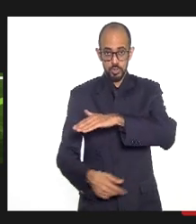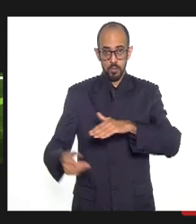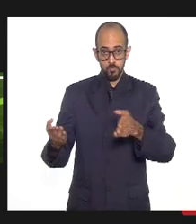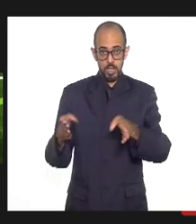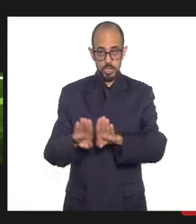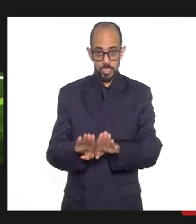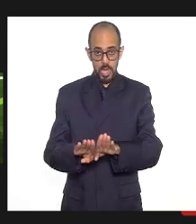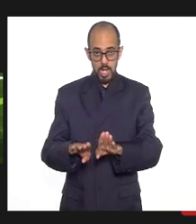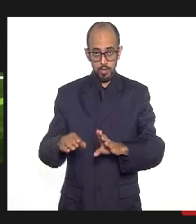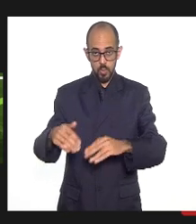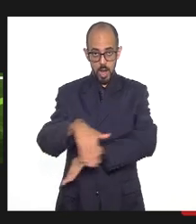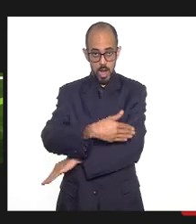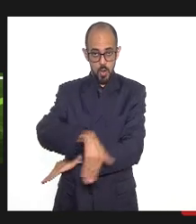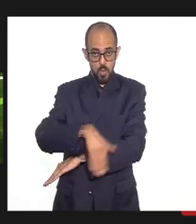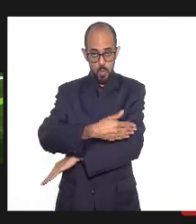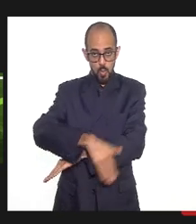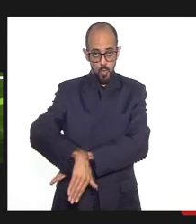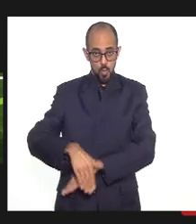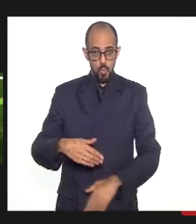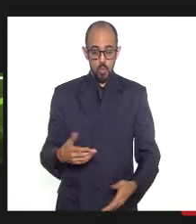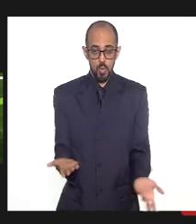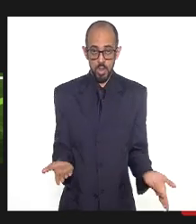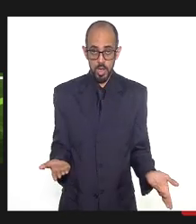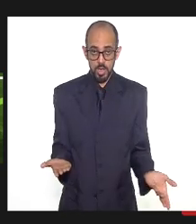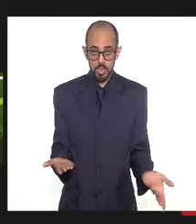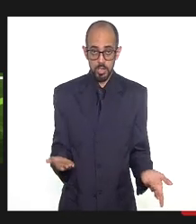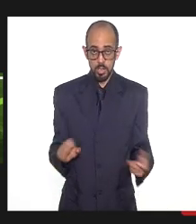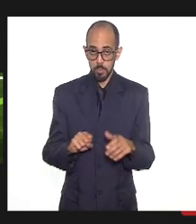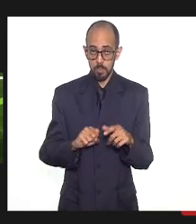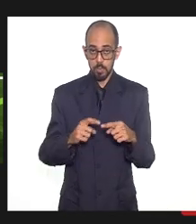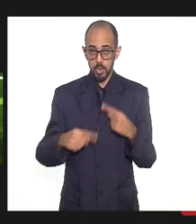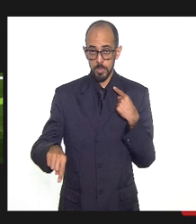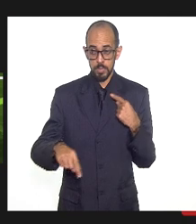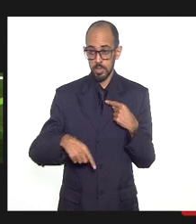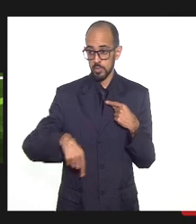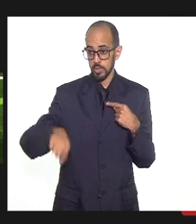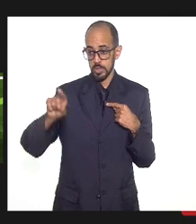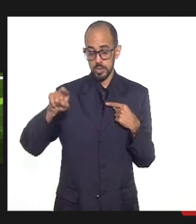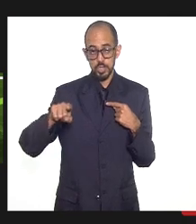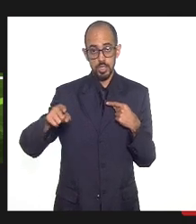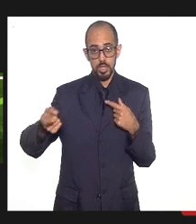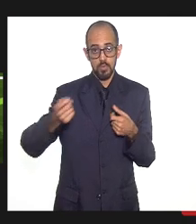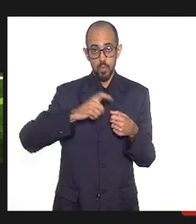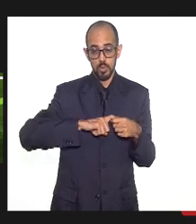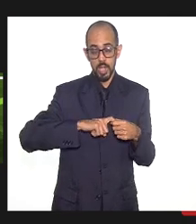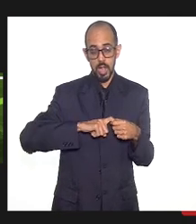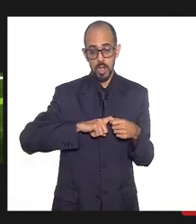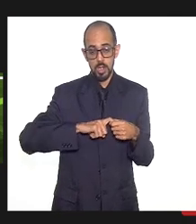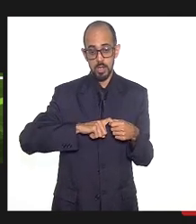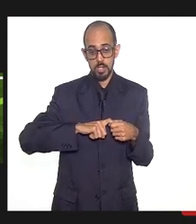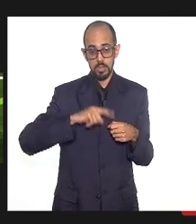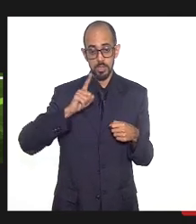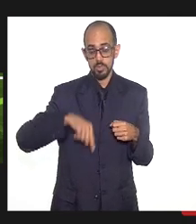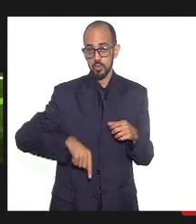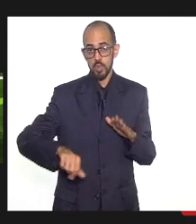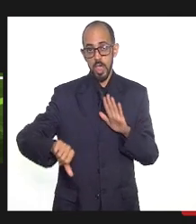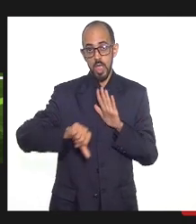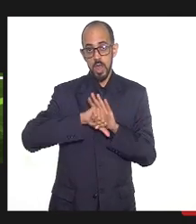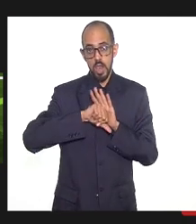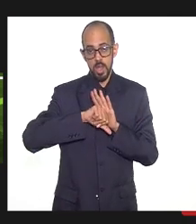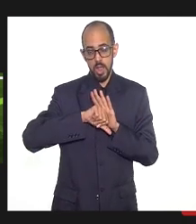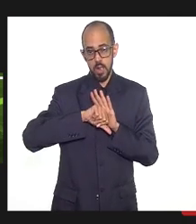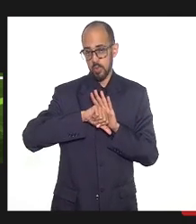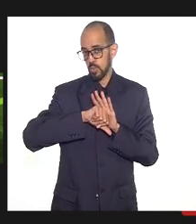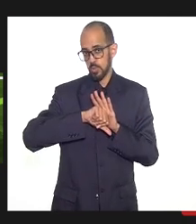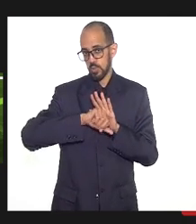a estradazinha, então estão impedindo vocês de ir e vir. Então isso aí tá